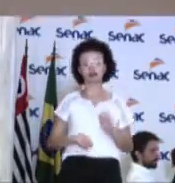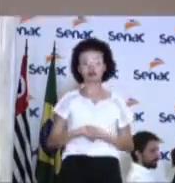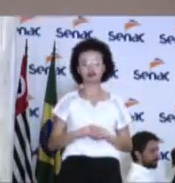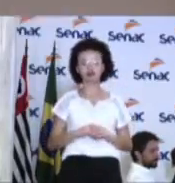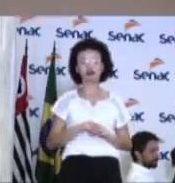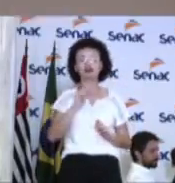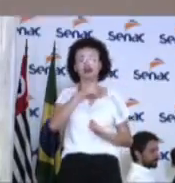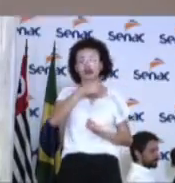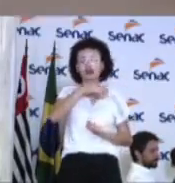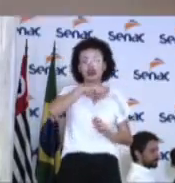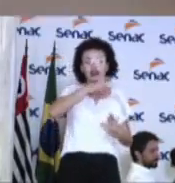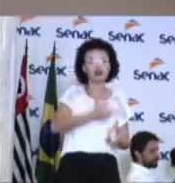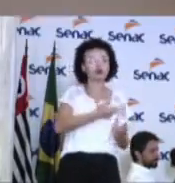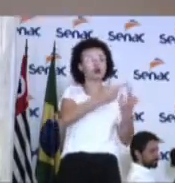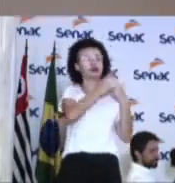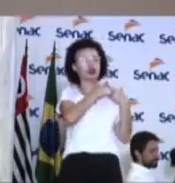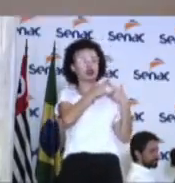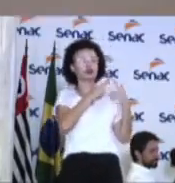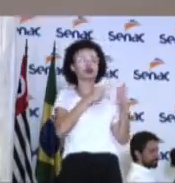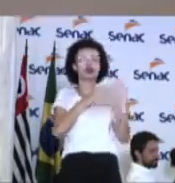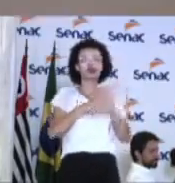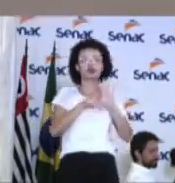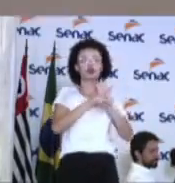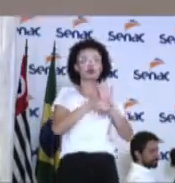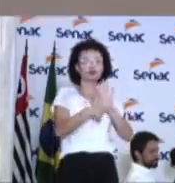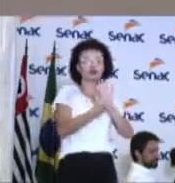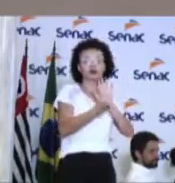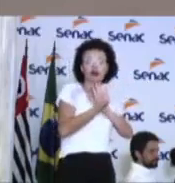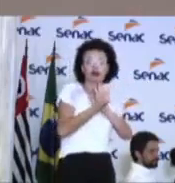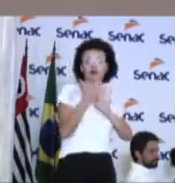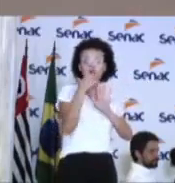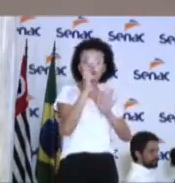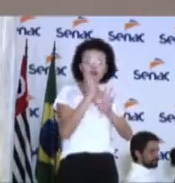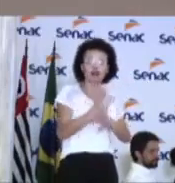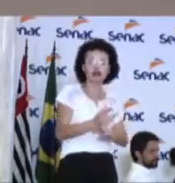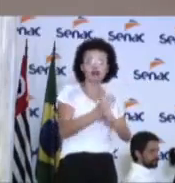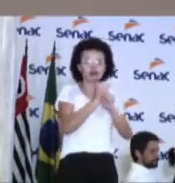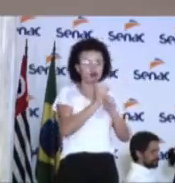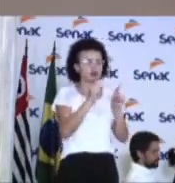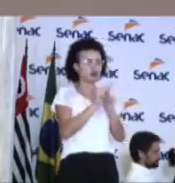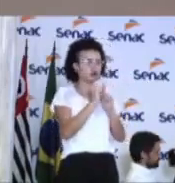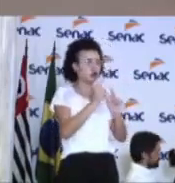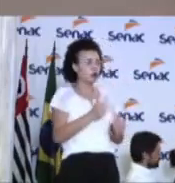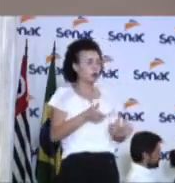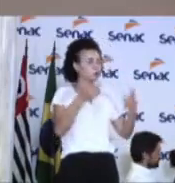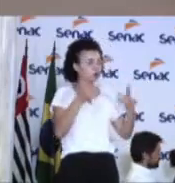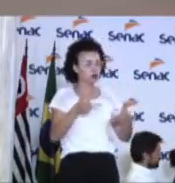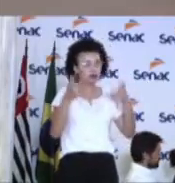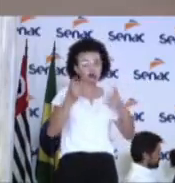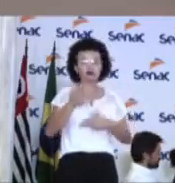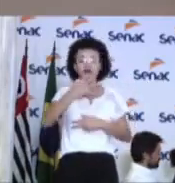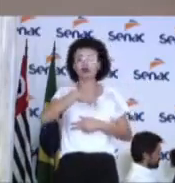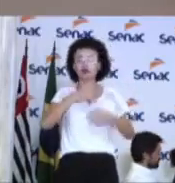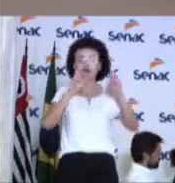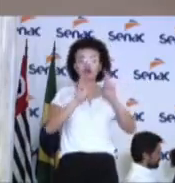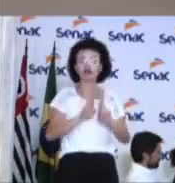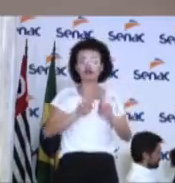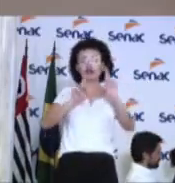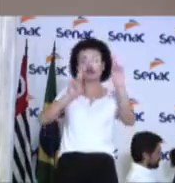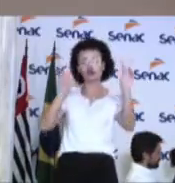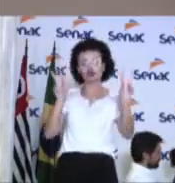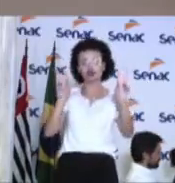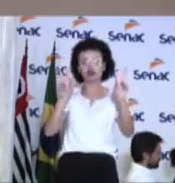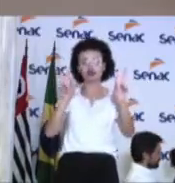uma responsabilidade em relação à marca, aos resultados, à percepção diferente